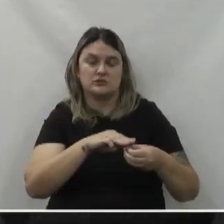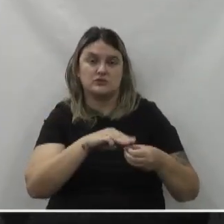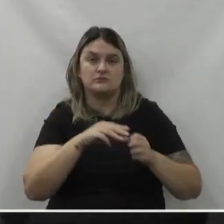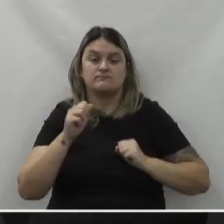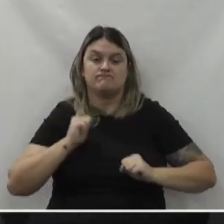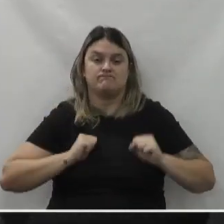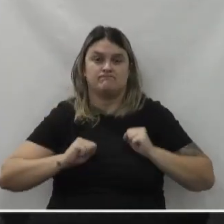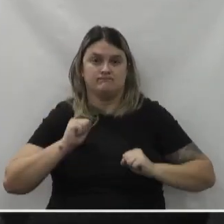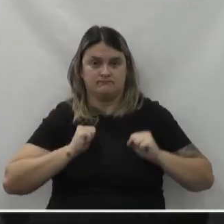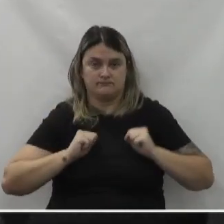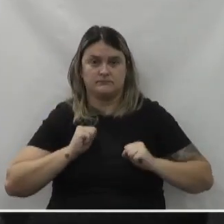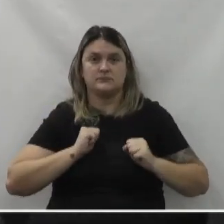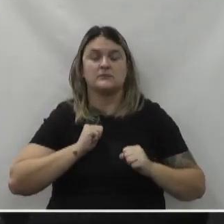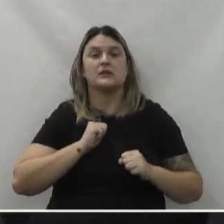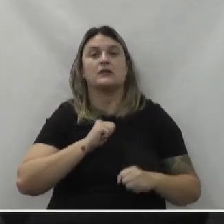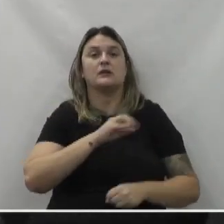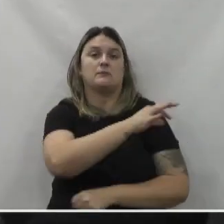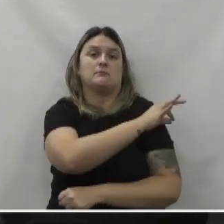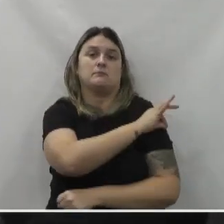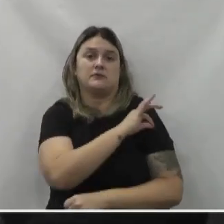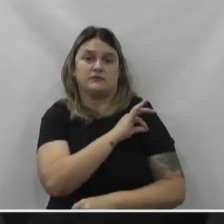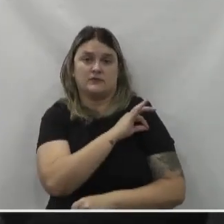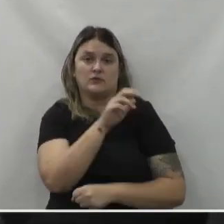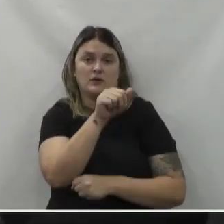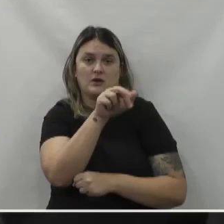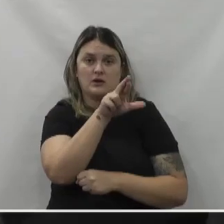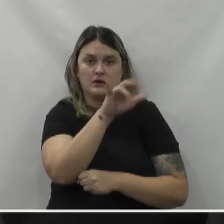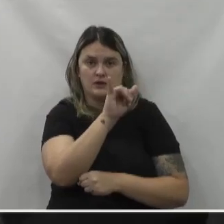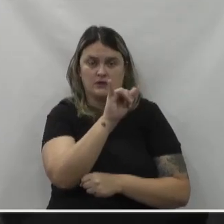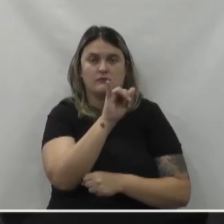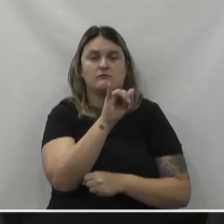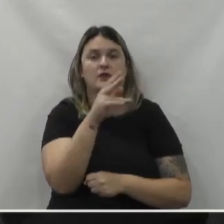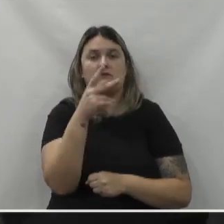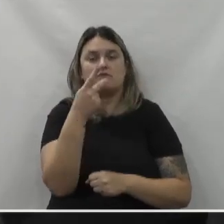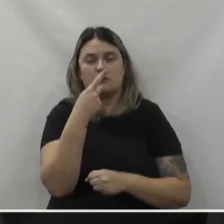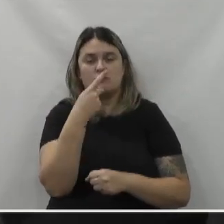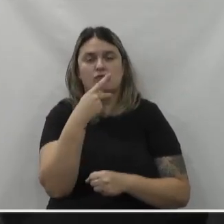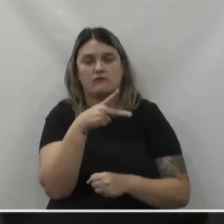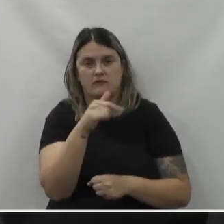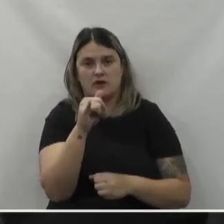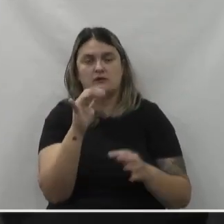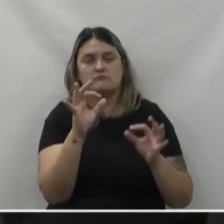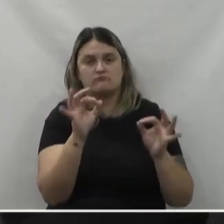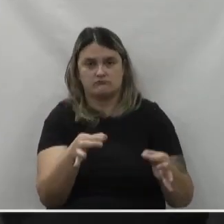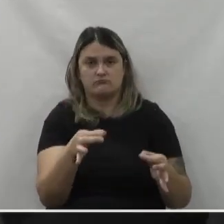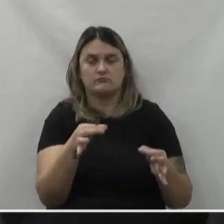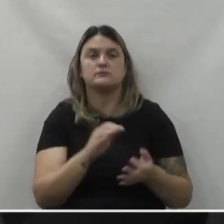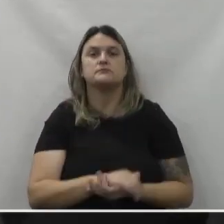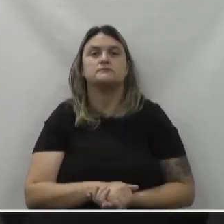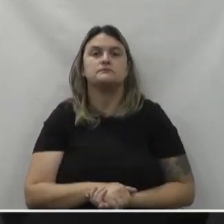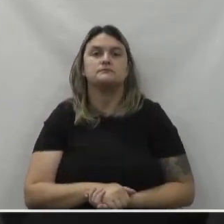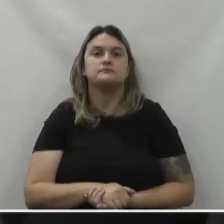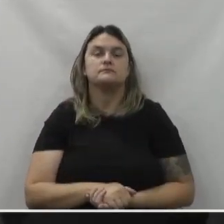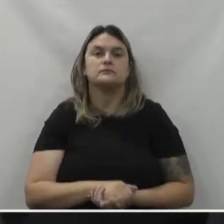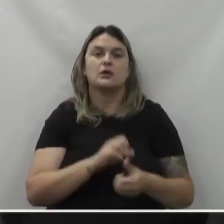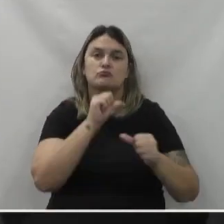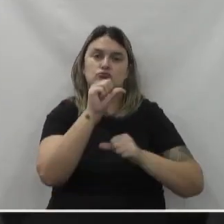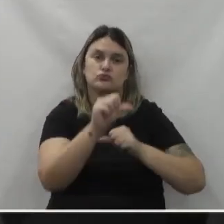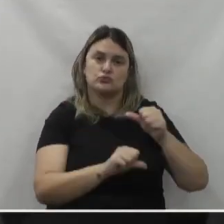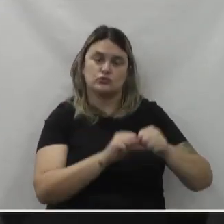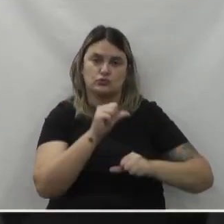o prefeito Ari teve essa sensibilidade, né, e trouxe essa